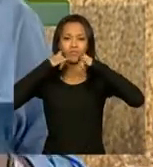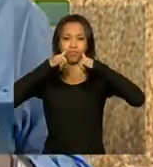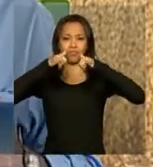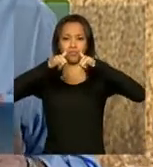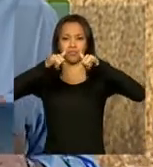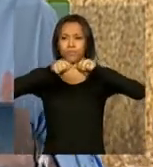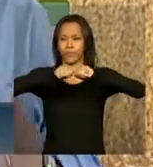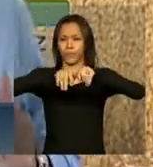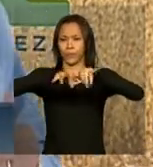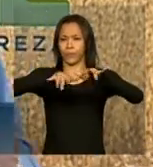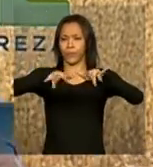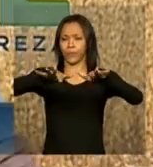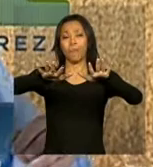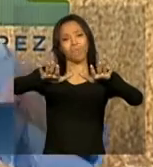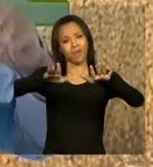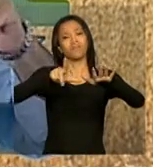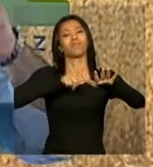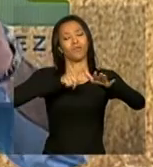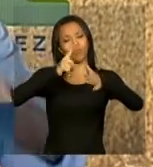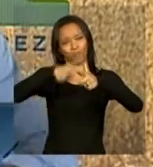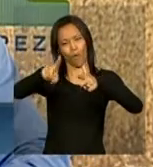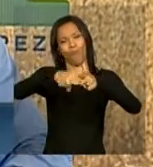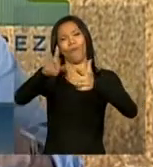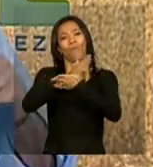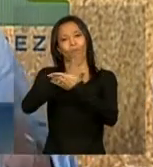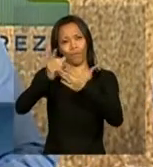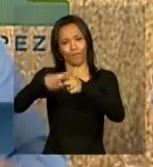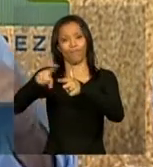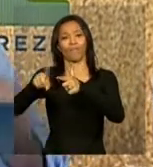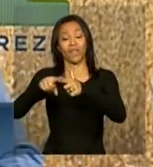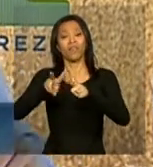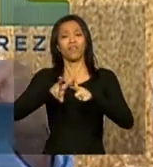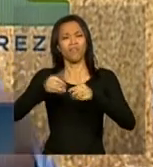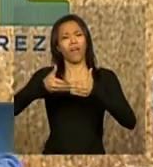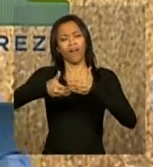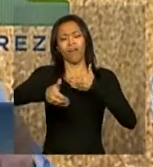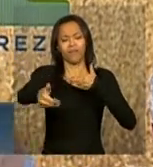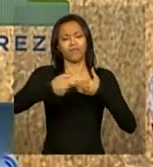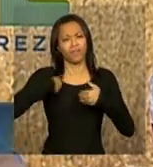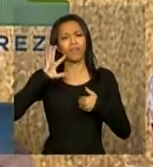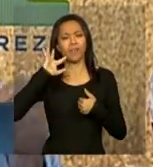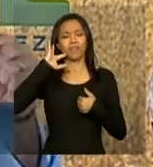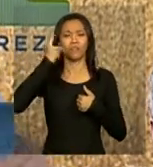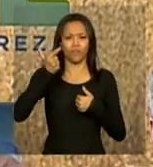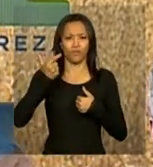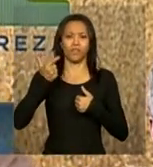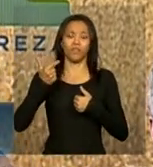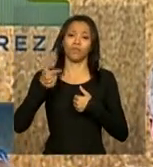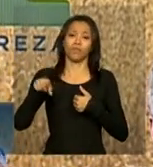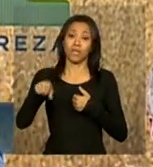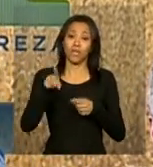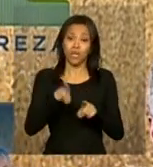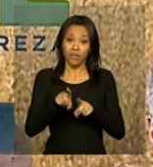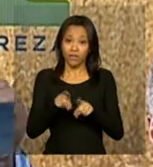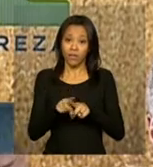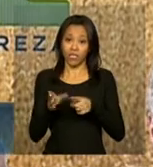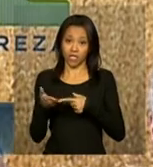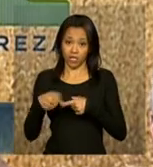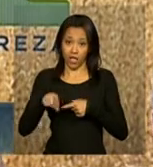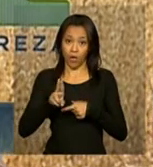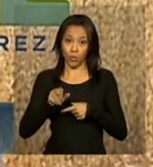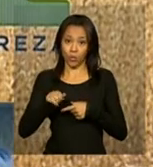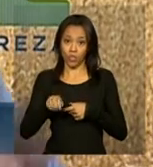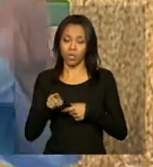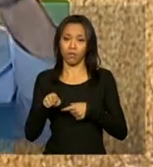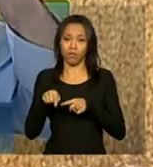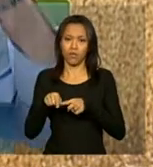problema ainda de distribuição e que será resolvido agora com o linhão que vem de Paranaíta ao